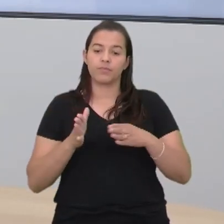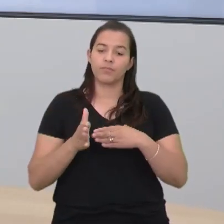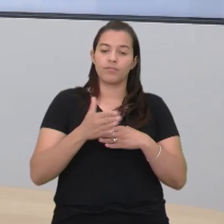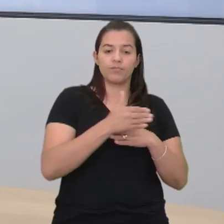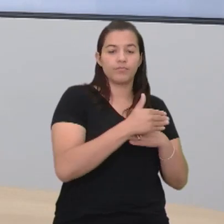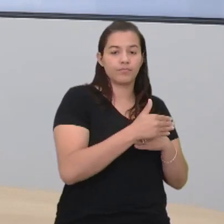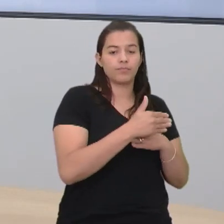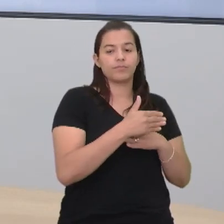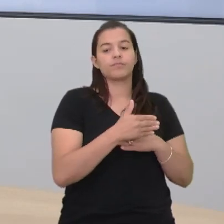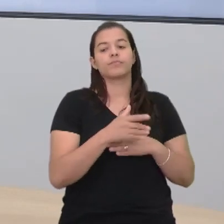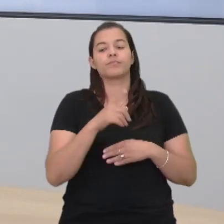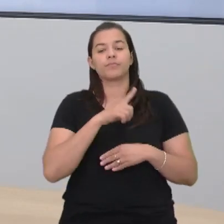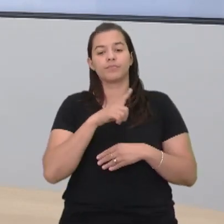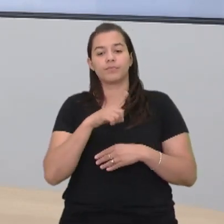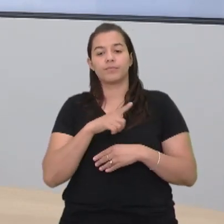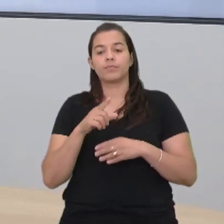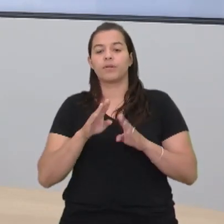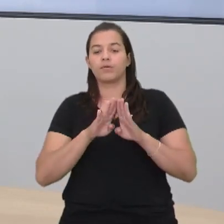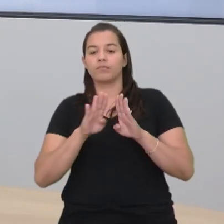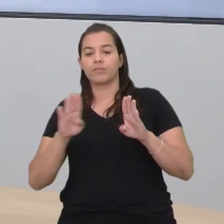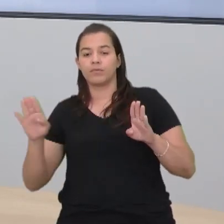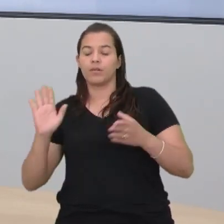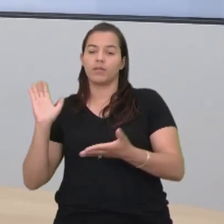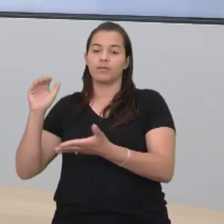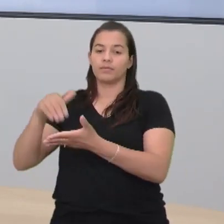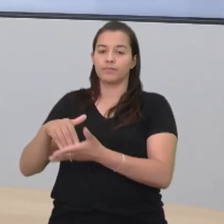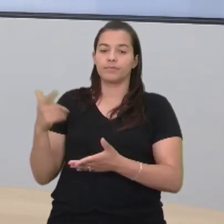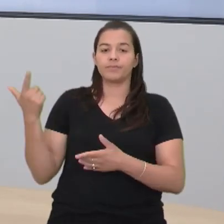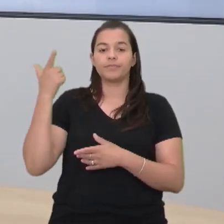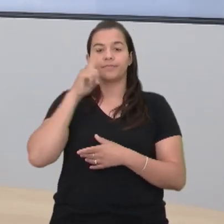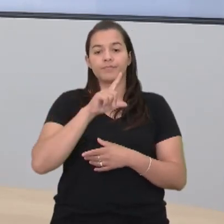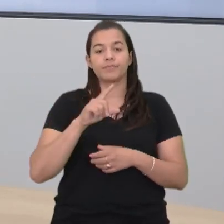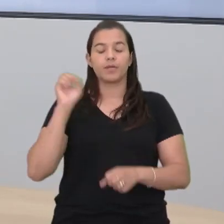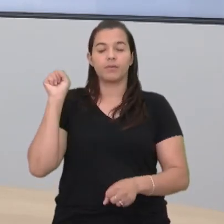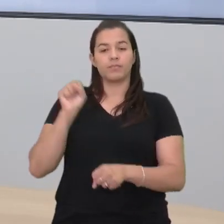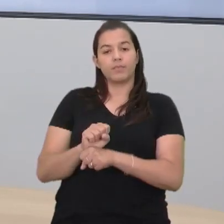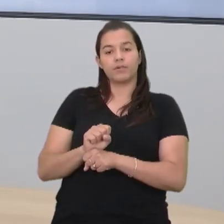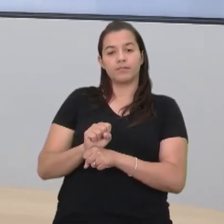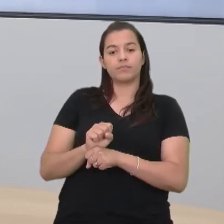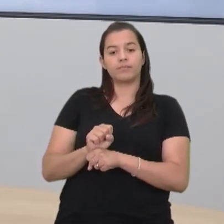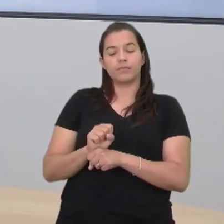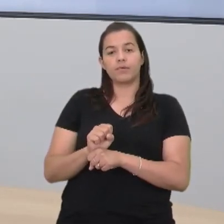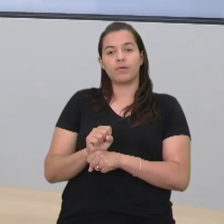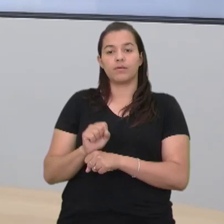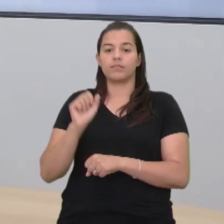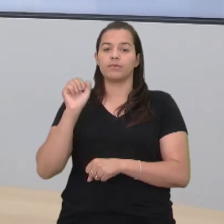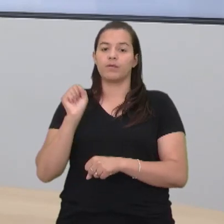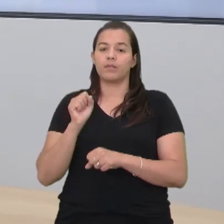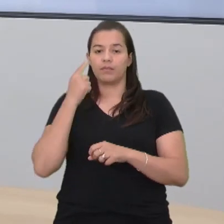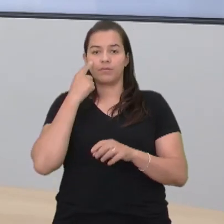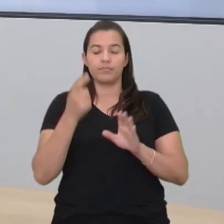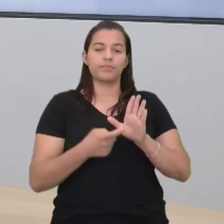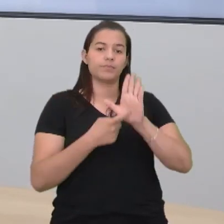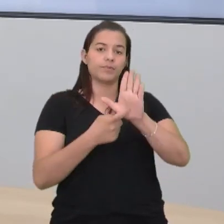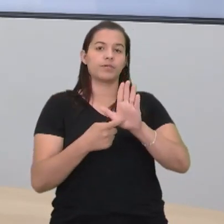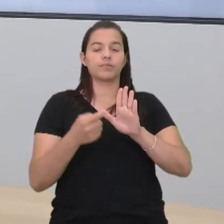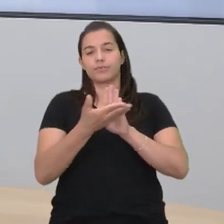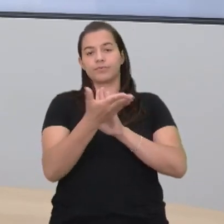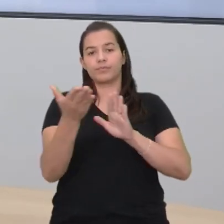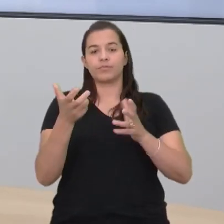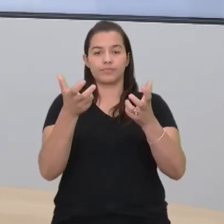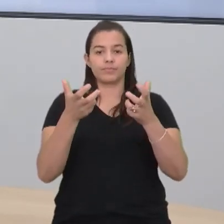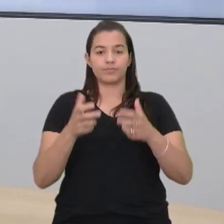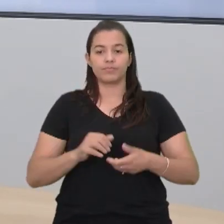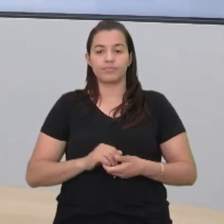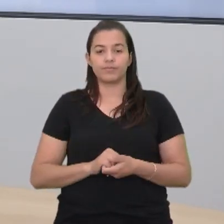se for o deslize e para, ele vai deslocando até lá. Agora, vá para, ele simplesmente apaga daqui e aparece na posição que você colocar. Tudo